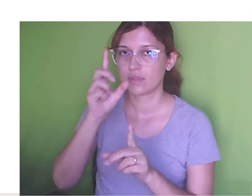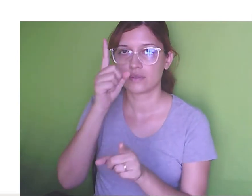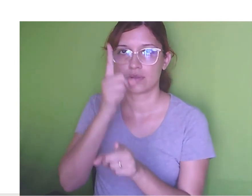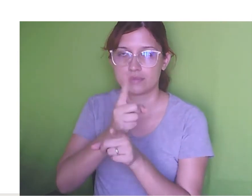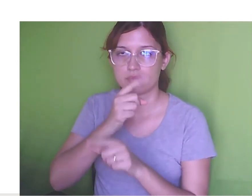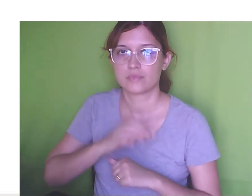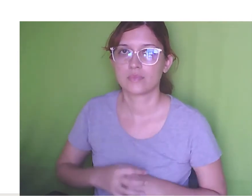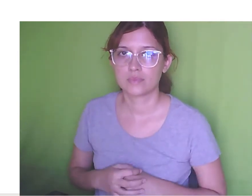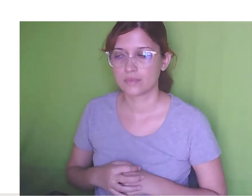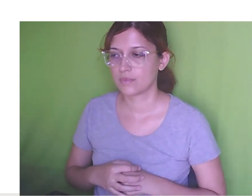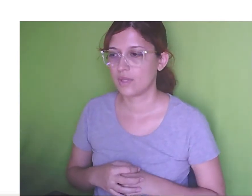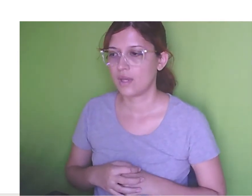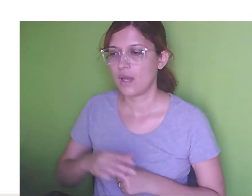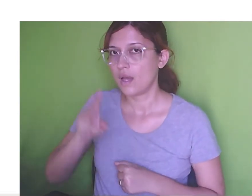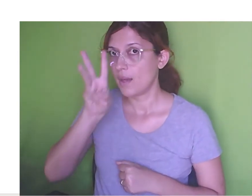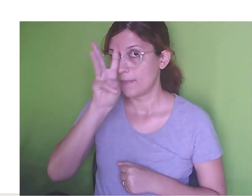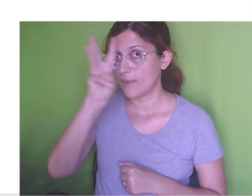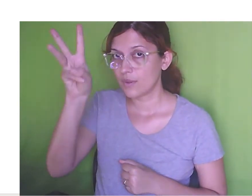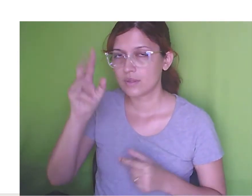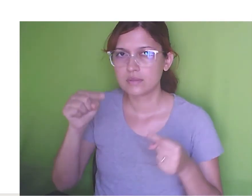Pronto, encontramos a potência.